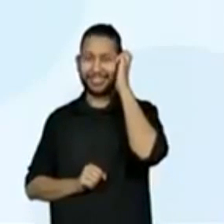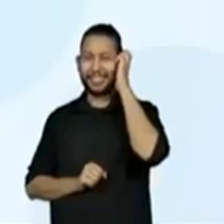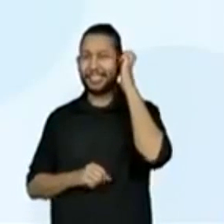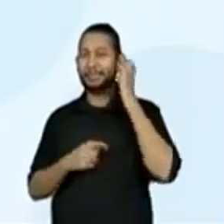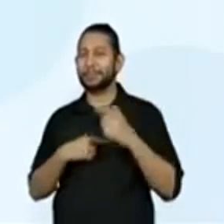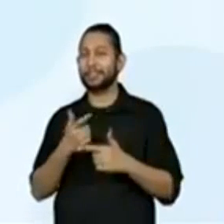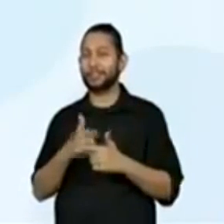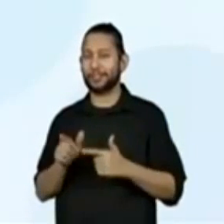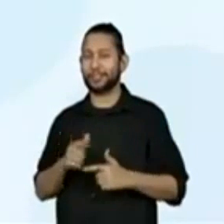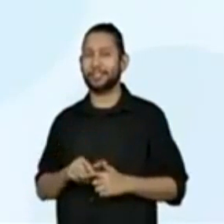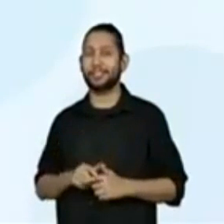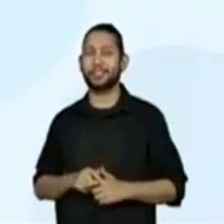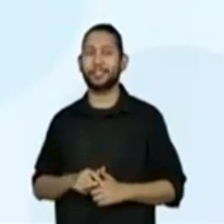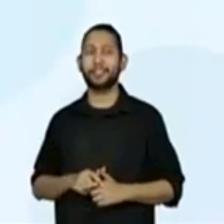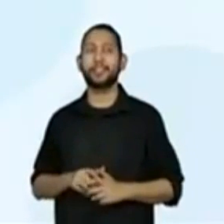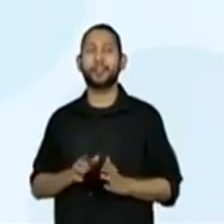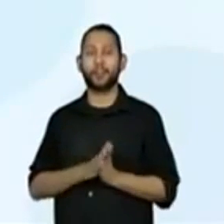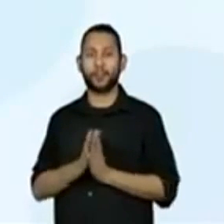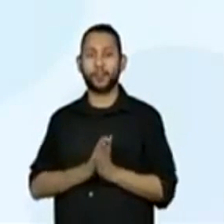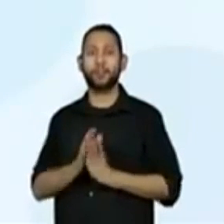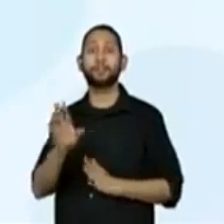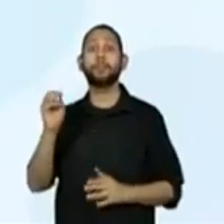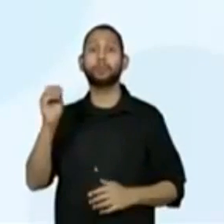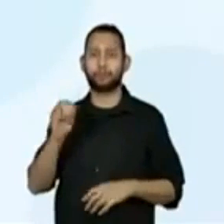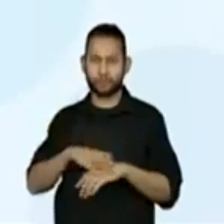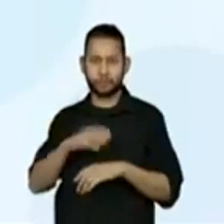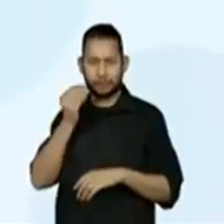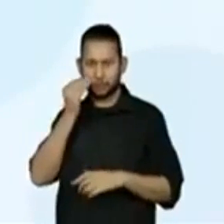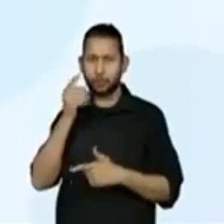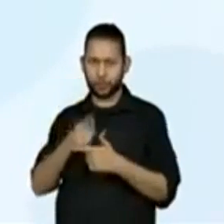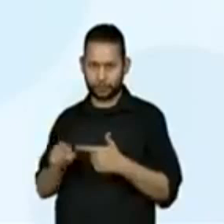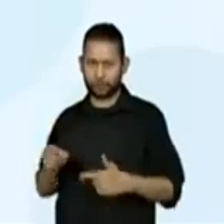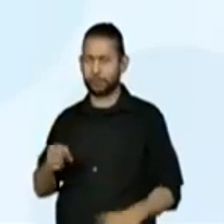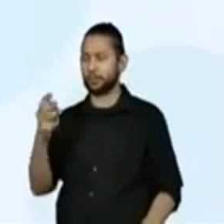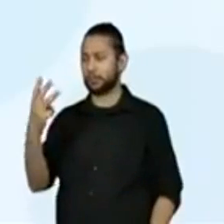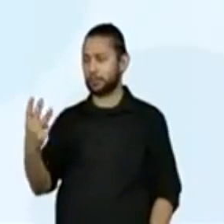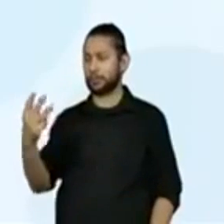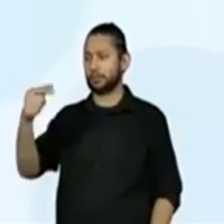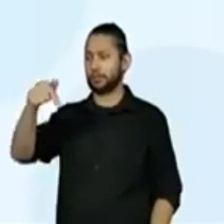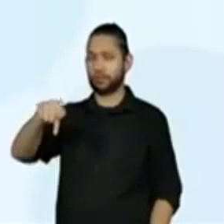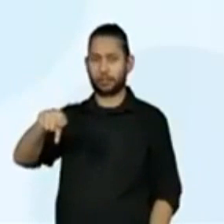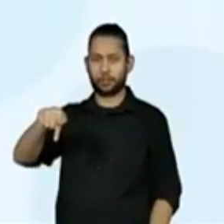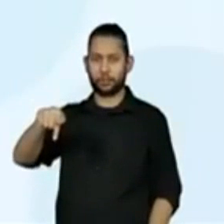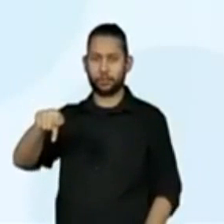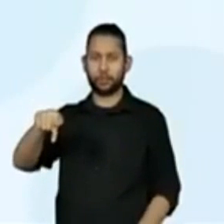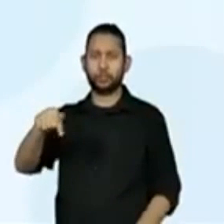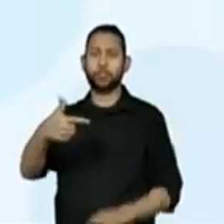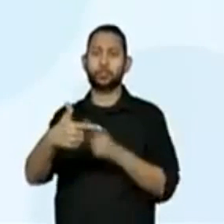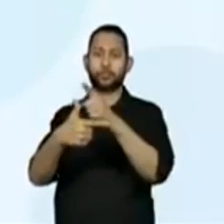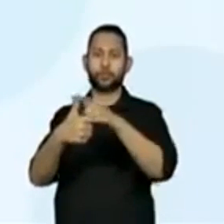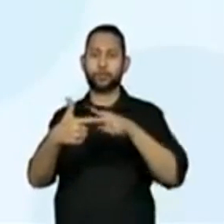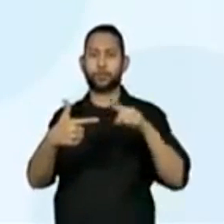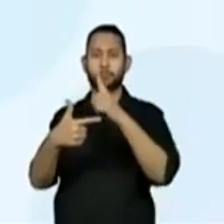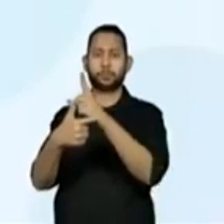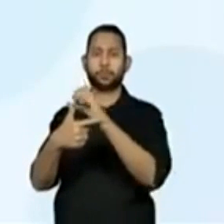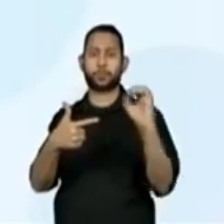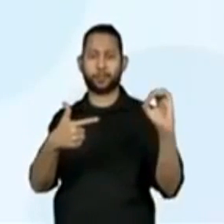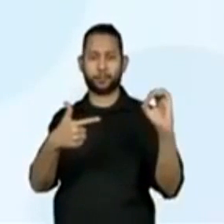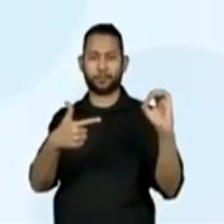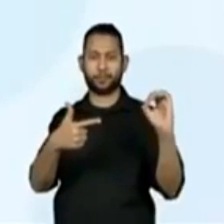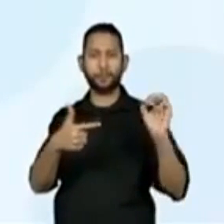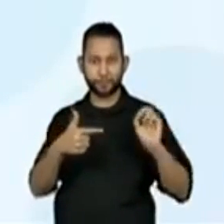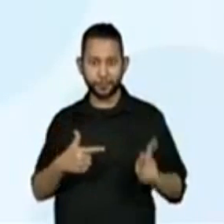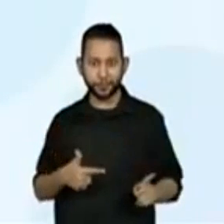era numa outra. Desculpa, pessoal. Aqui a gente vai fazer a divisão. 37 por 100. Mas